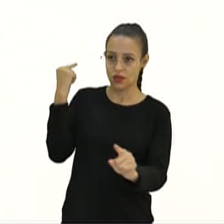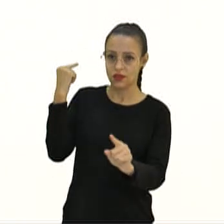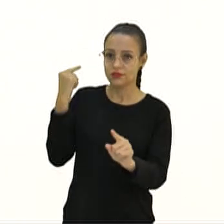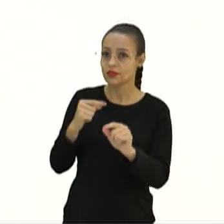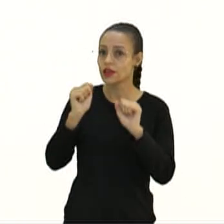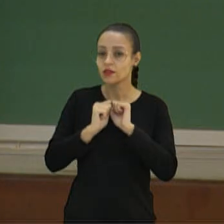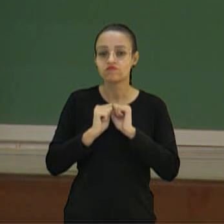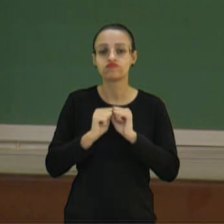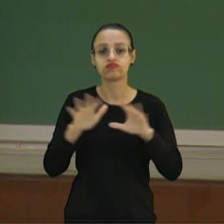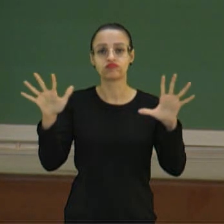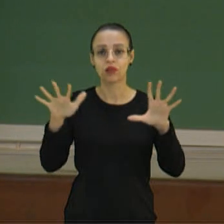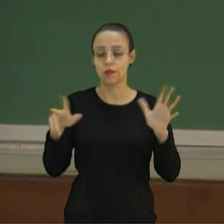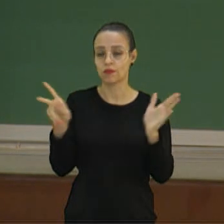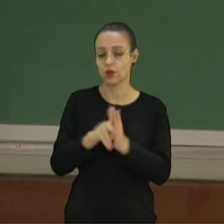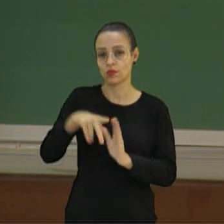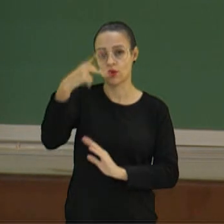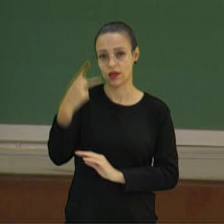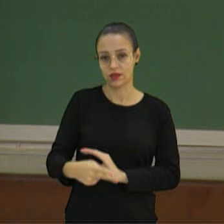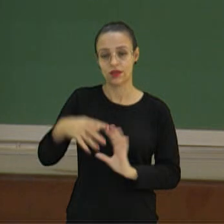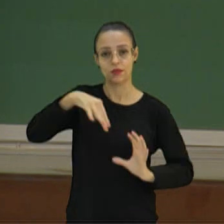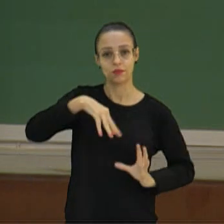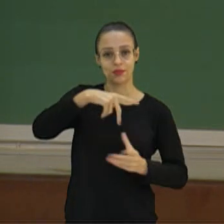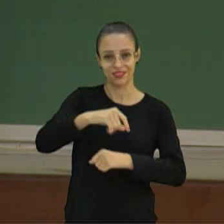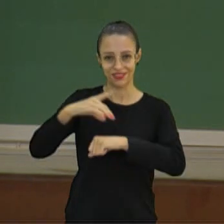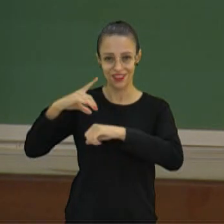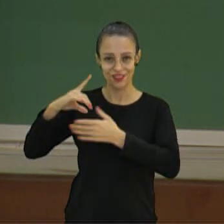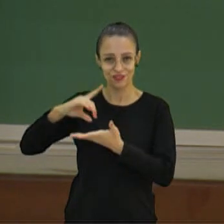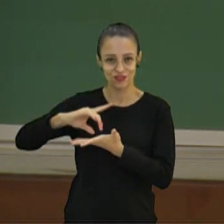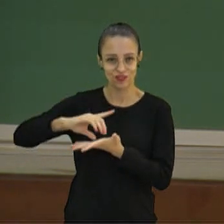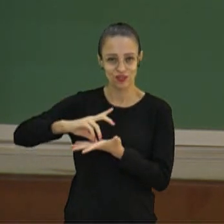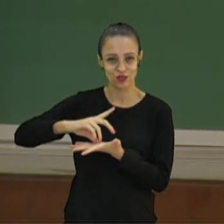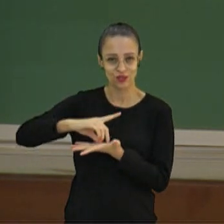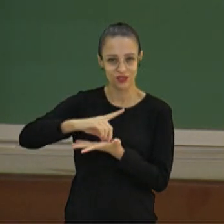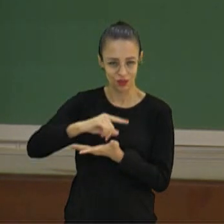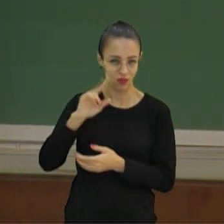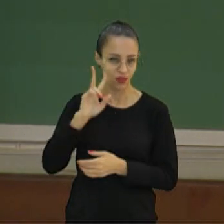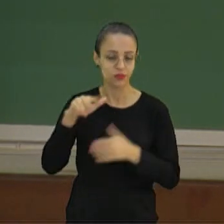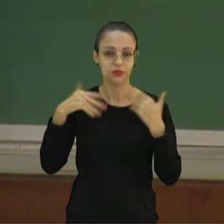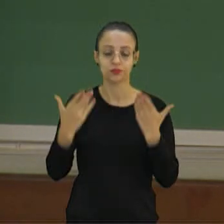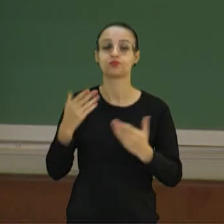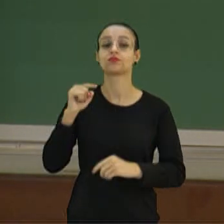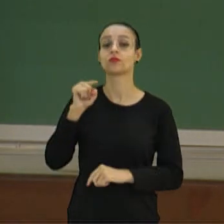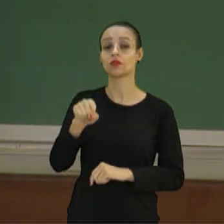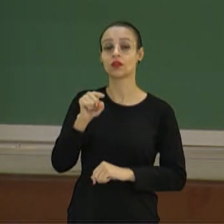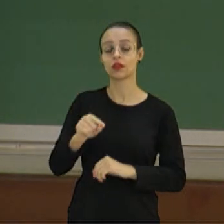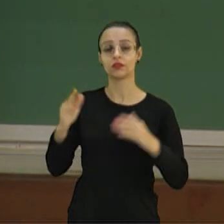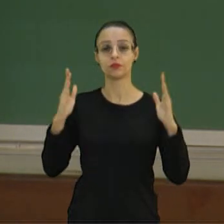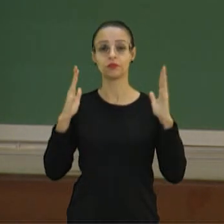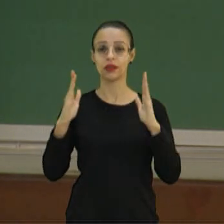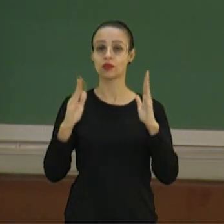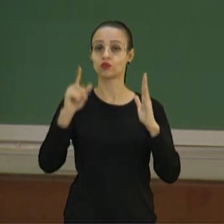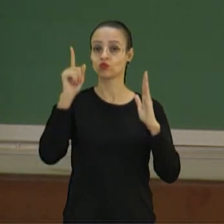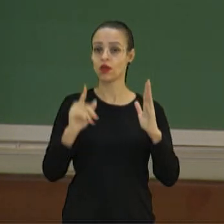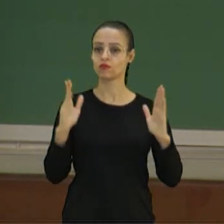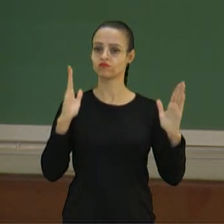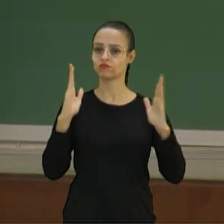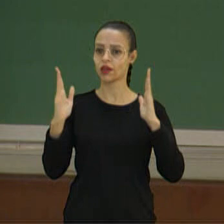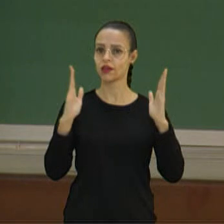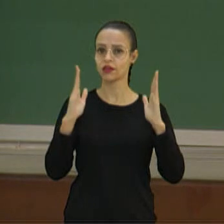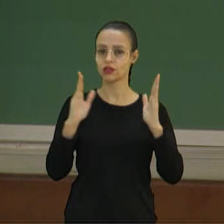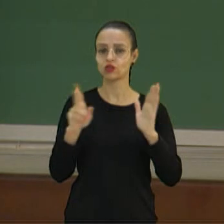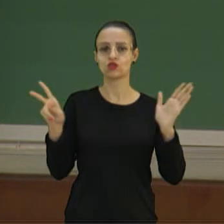Lembra que a gente falou dos dinossauros? Então, esses eram os caras. E esse período ficou conhecido como Idade dos Répteis. Lá no